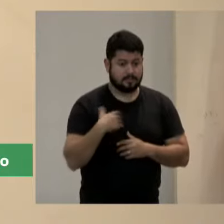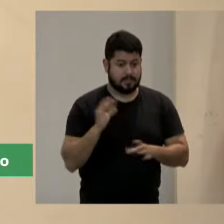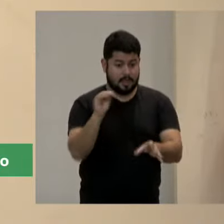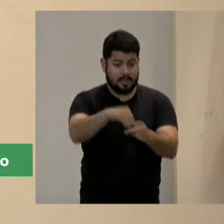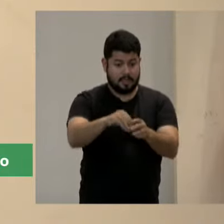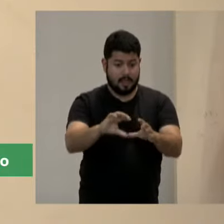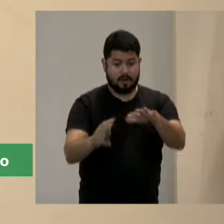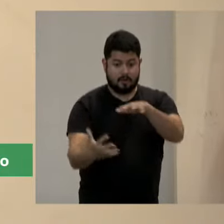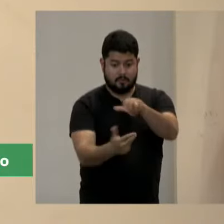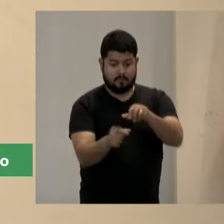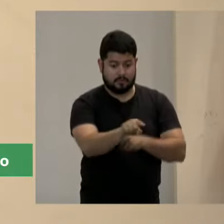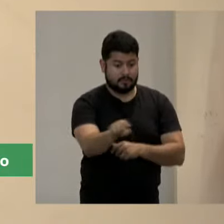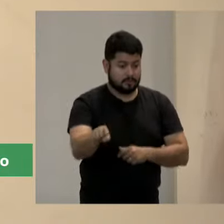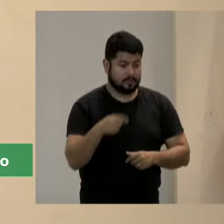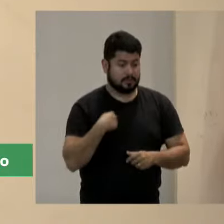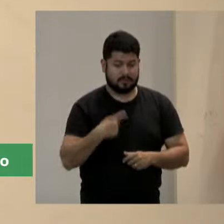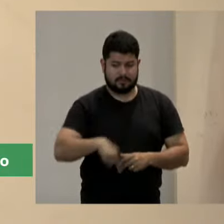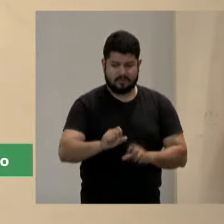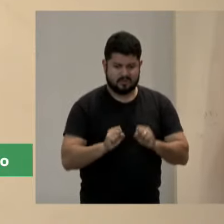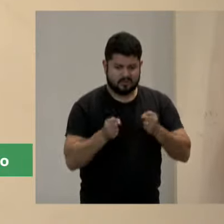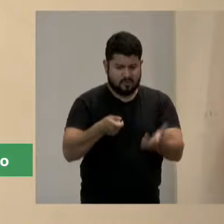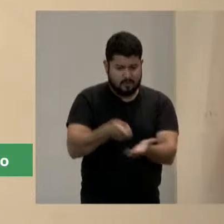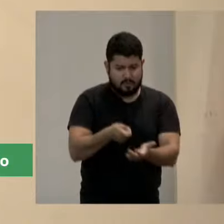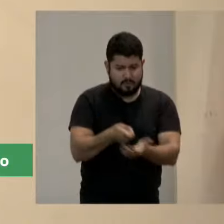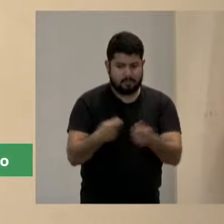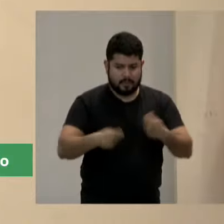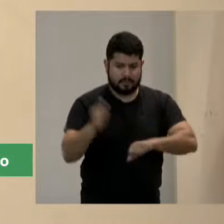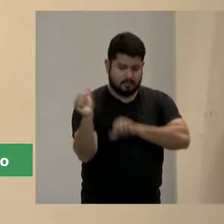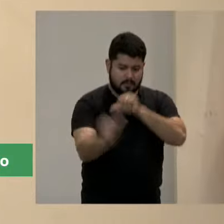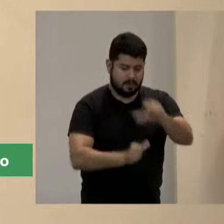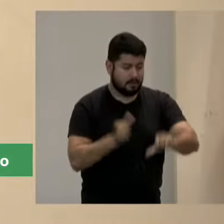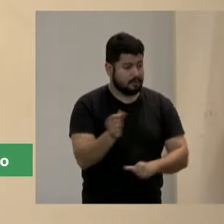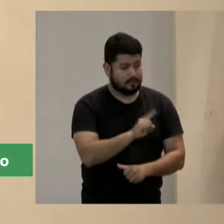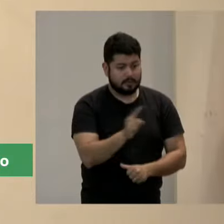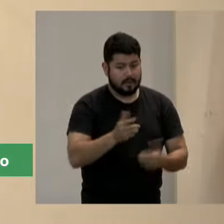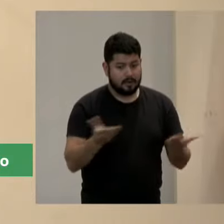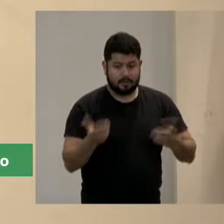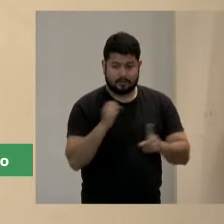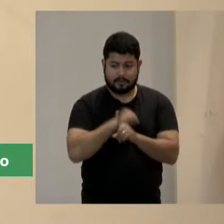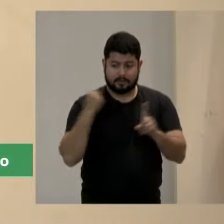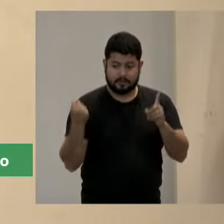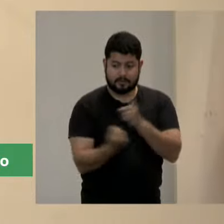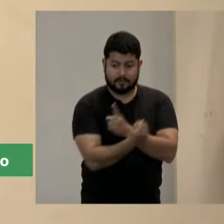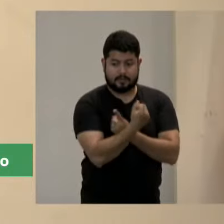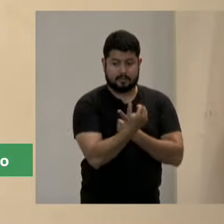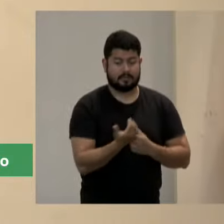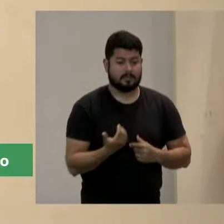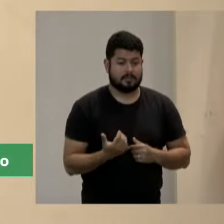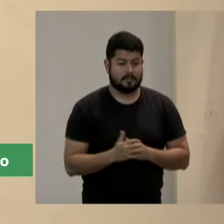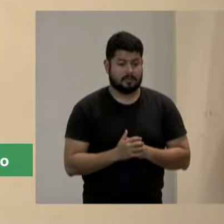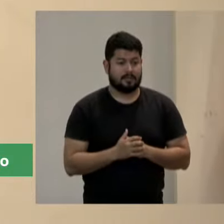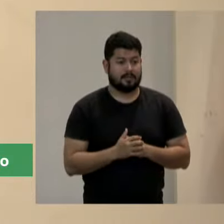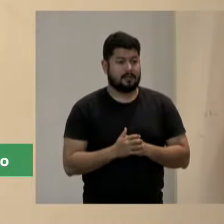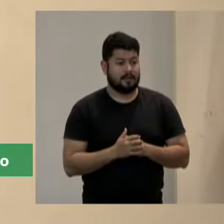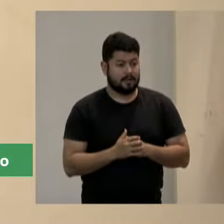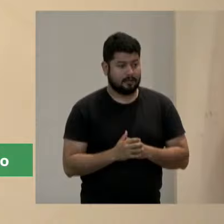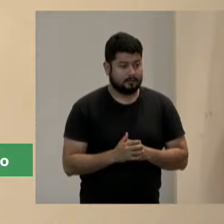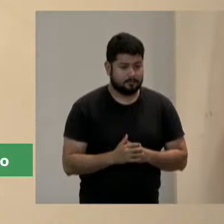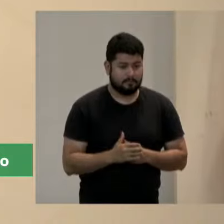precisar forçá-lo a vir ao nosso mundo, talvez nós viveremos numa sociedade um pouco melhor e mais justa.